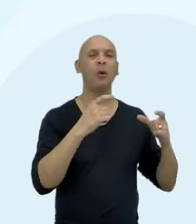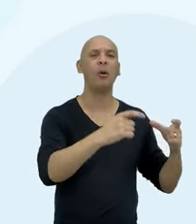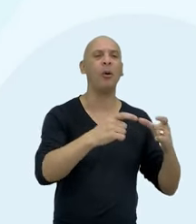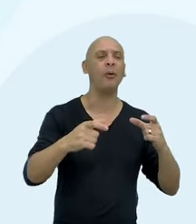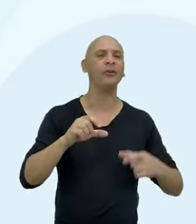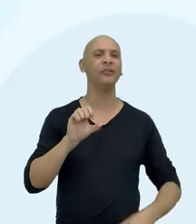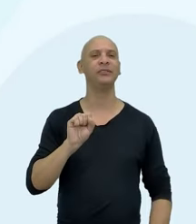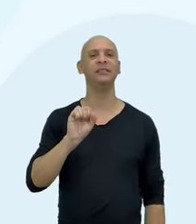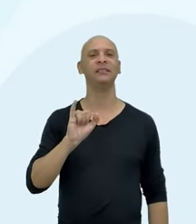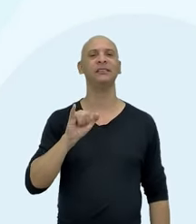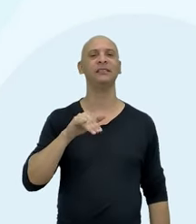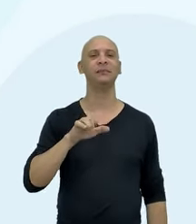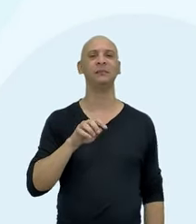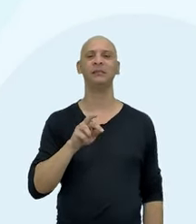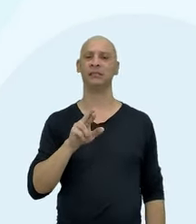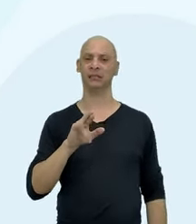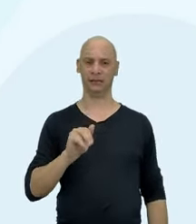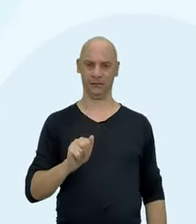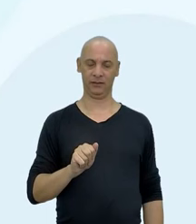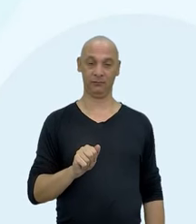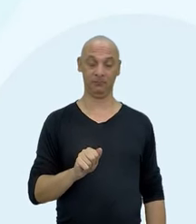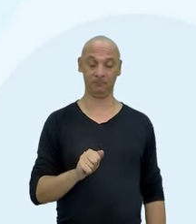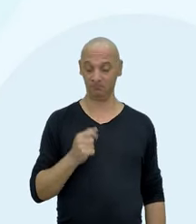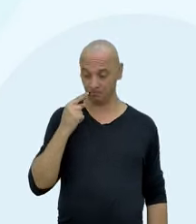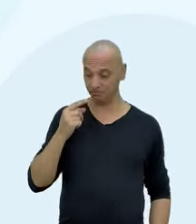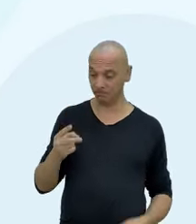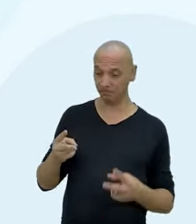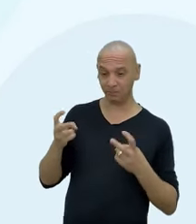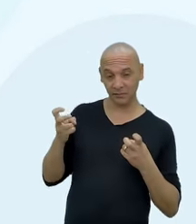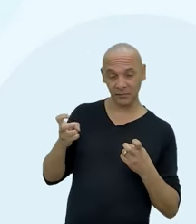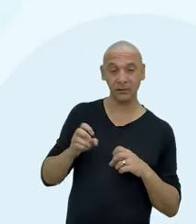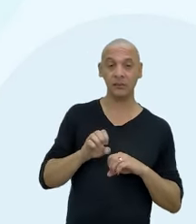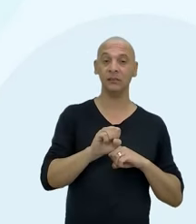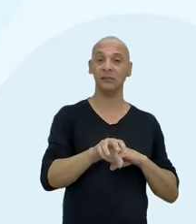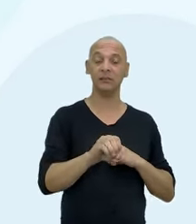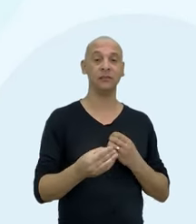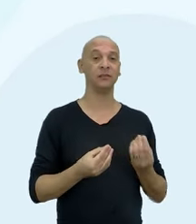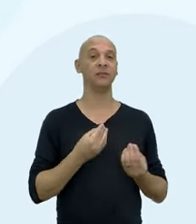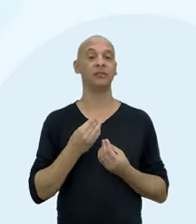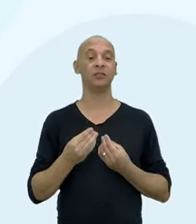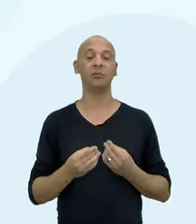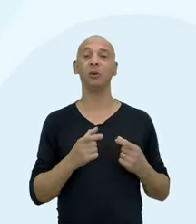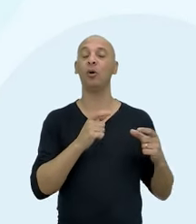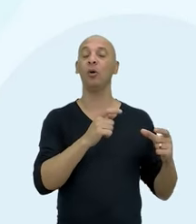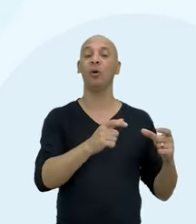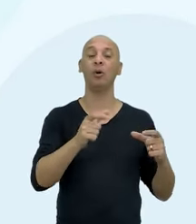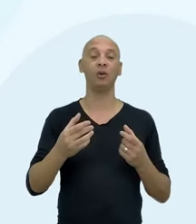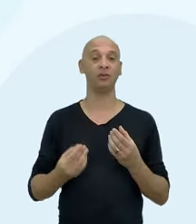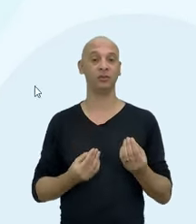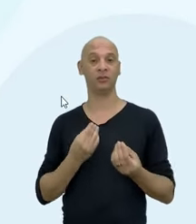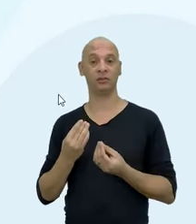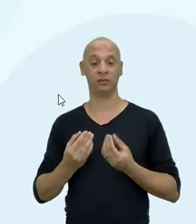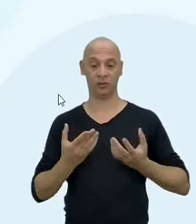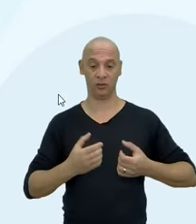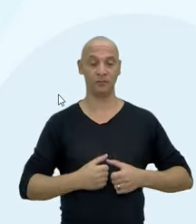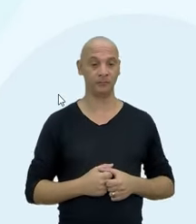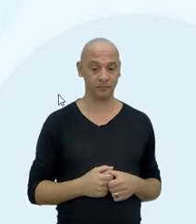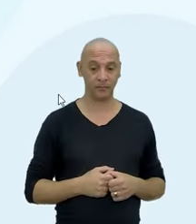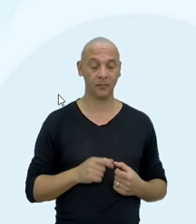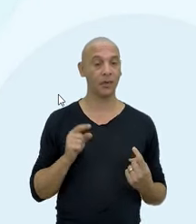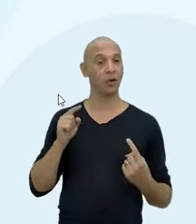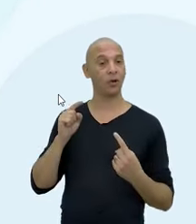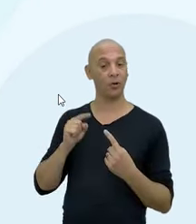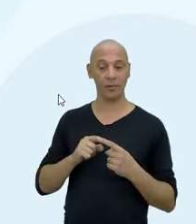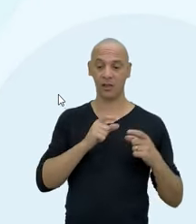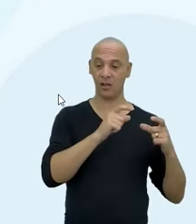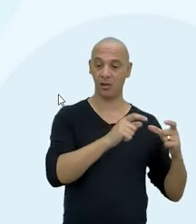elas estão e não apenas o reconhecer o ensinar simetria onde está a simetria de reflexão ela